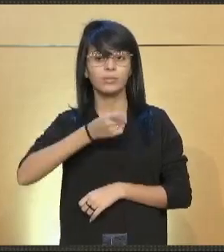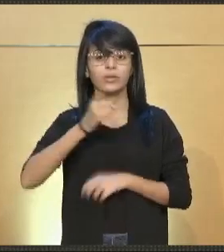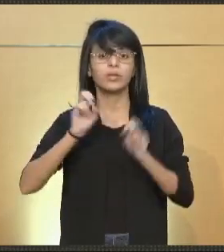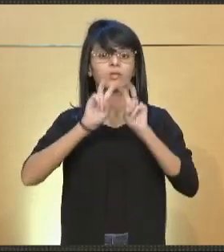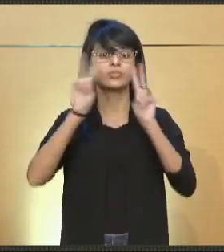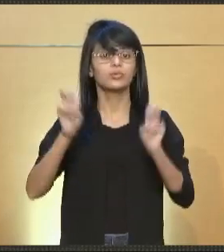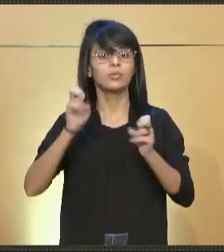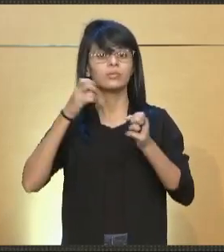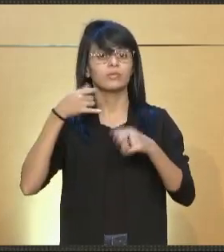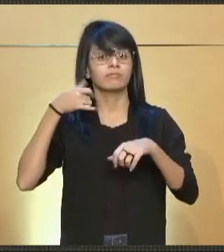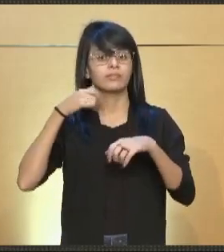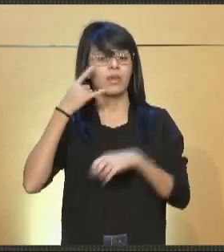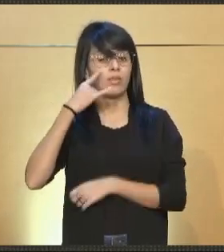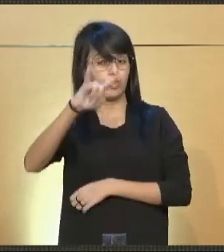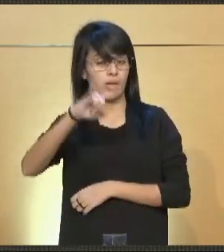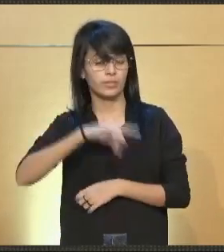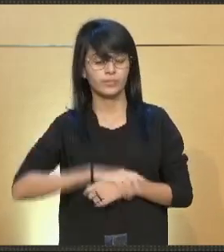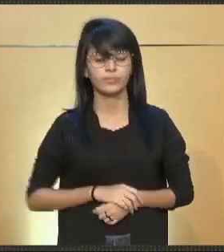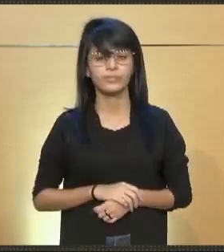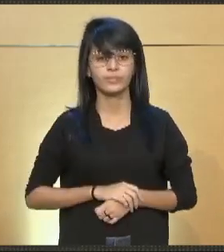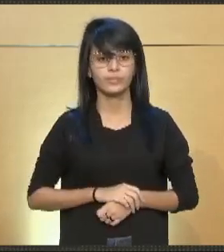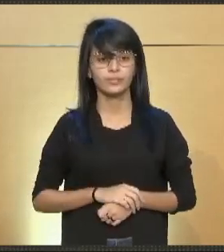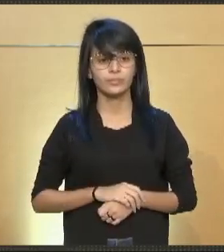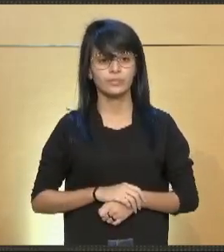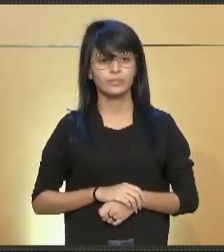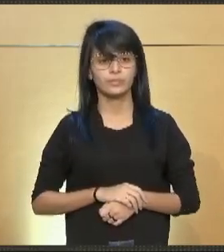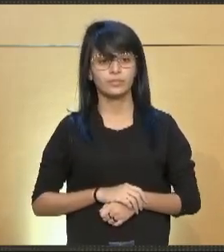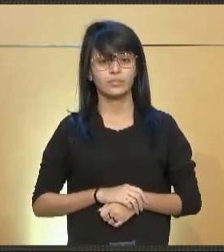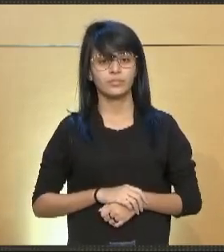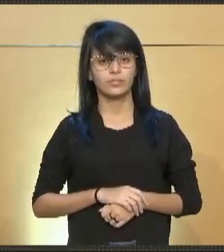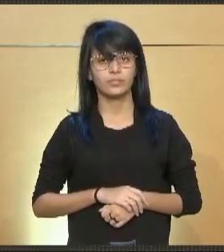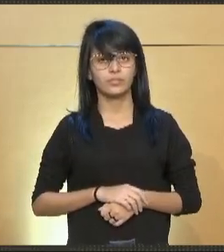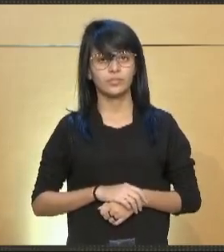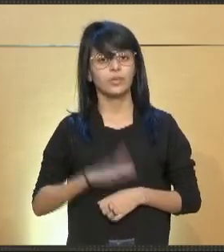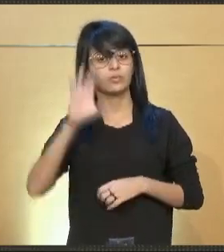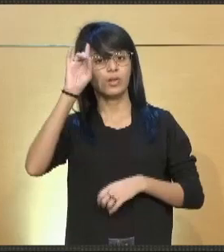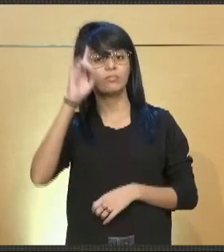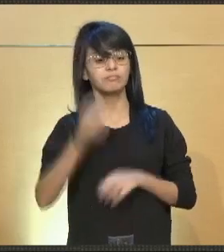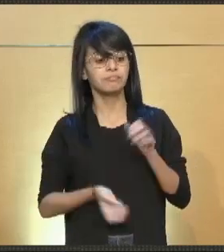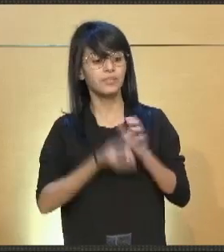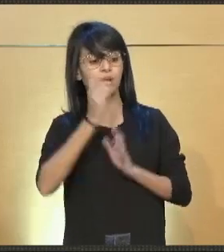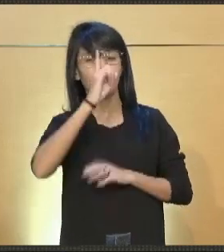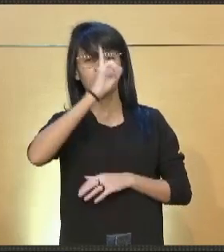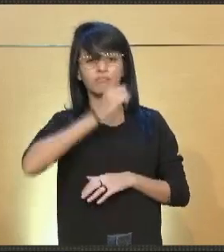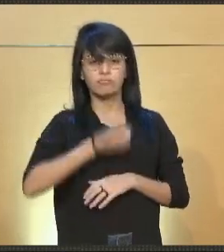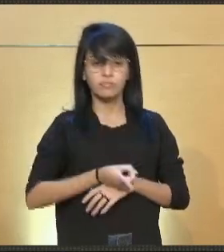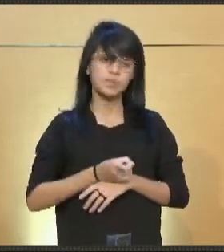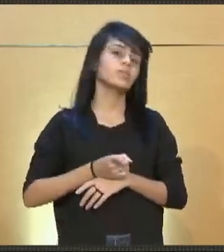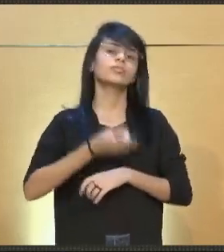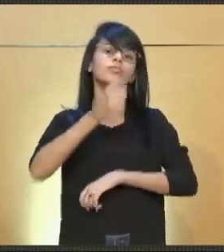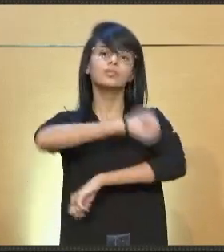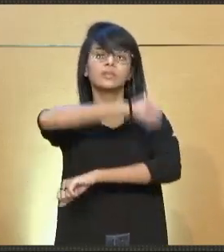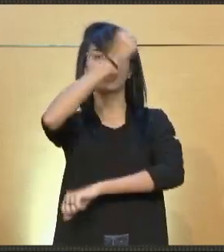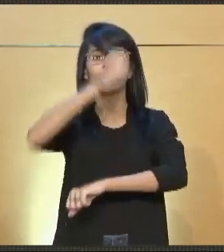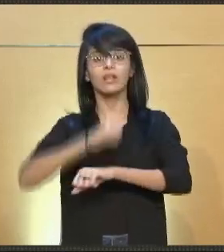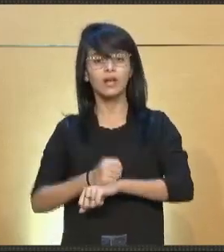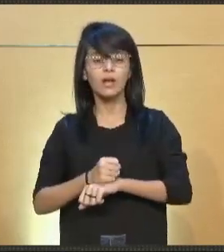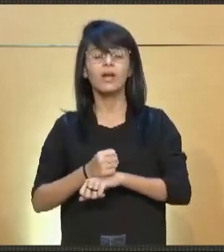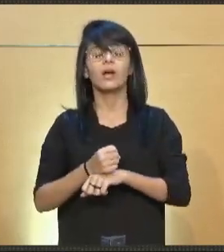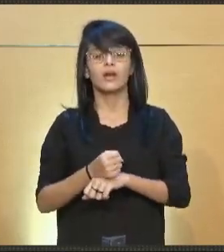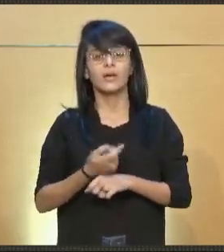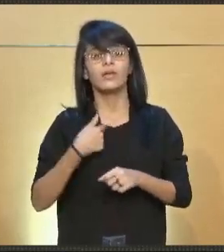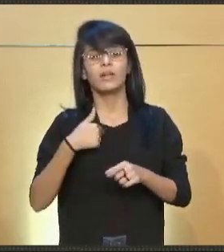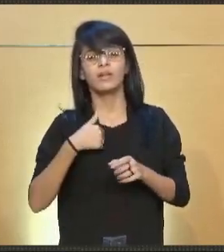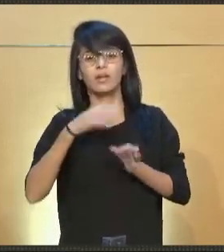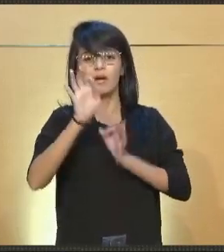questão do adultério. Bem, quando Deus estabelece as leis no Sinai, ele vai estabelecer leis para organizar